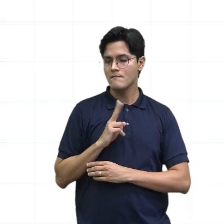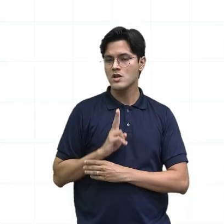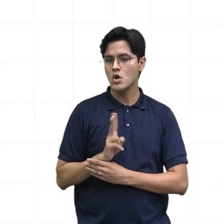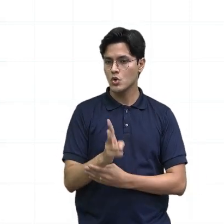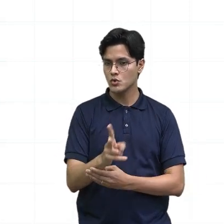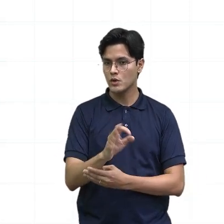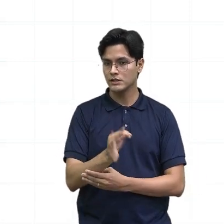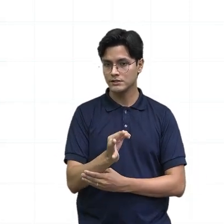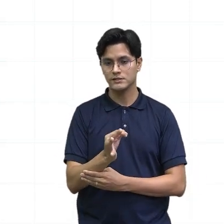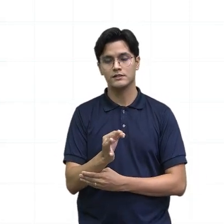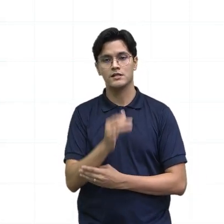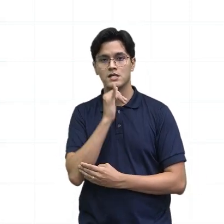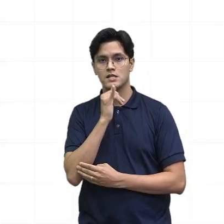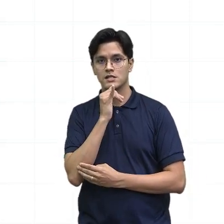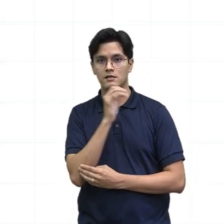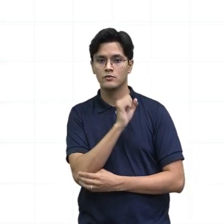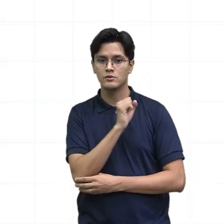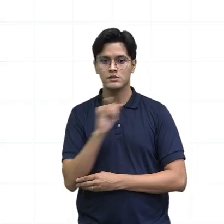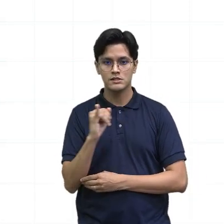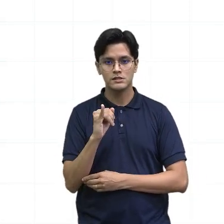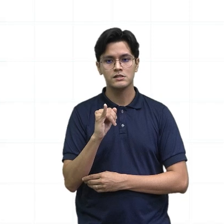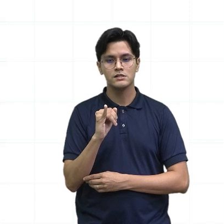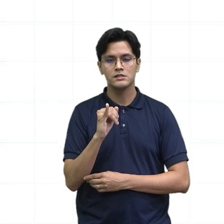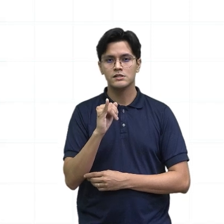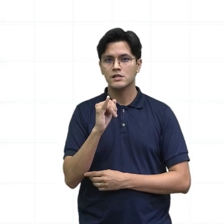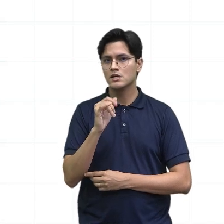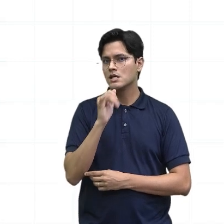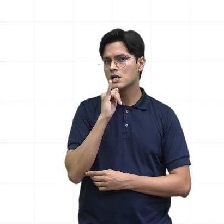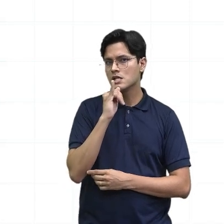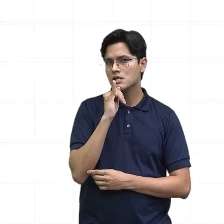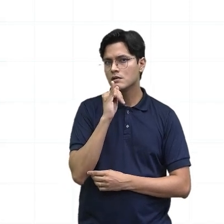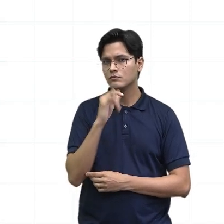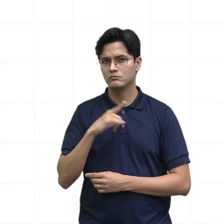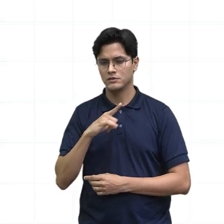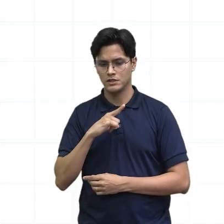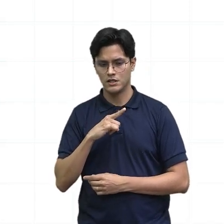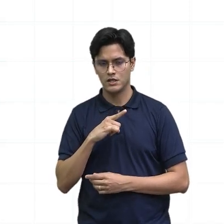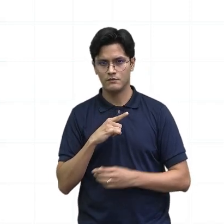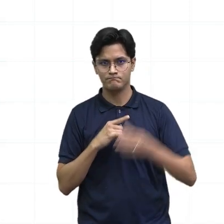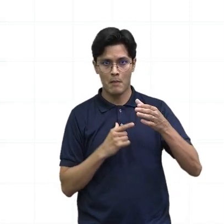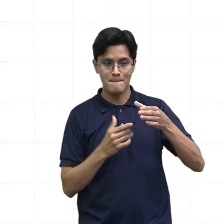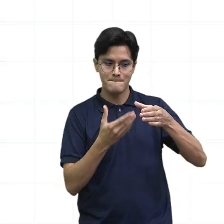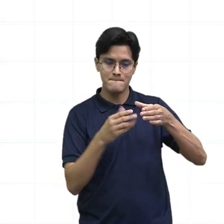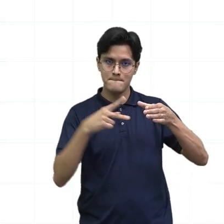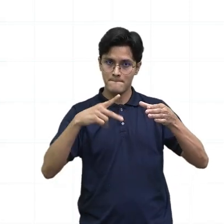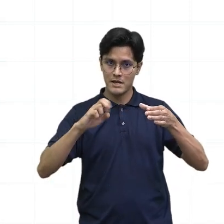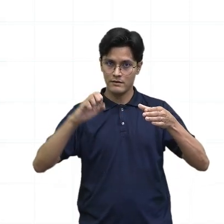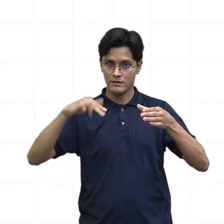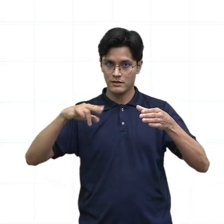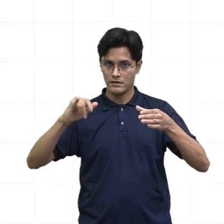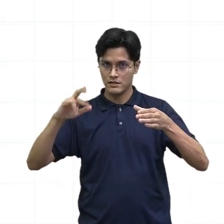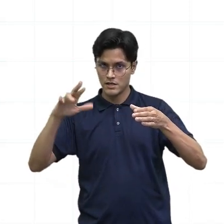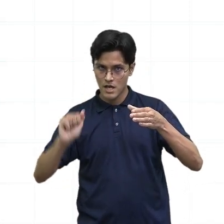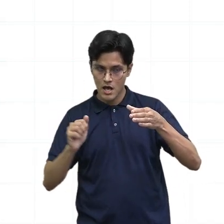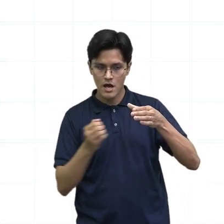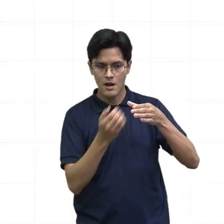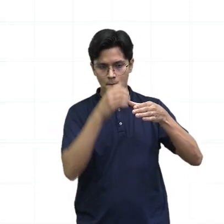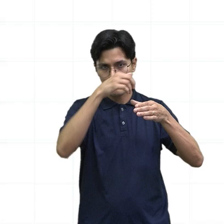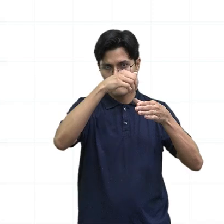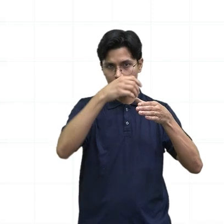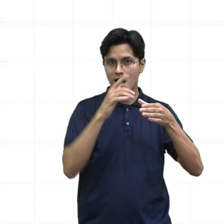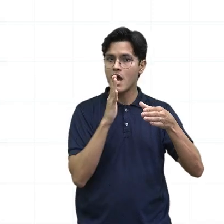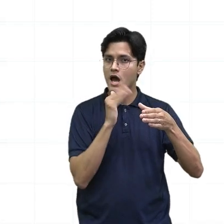ser como se fosse coado, né? Mas não é uma simples peneira que vai funcionar ali, tá, gente? É uma membrana muito